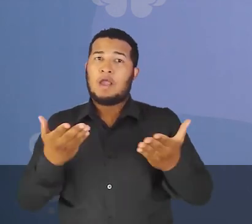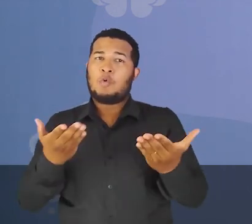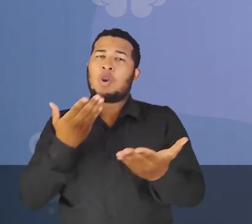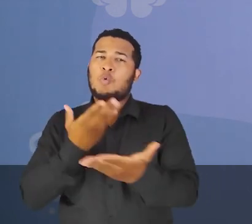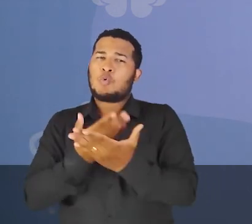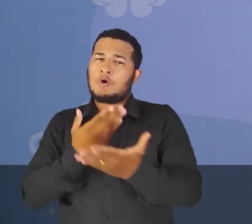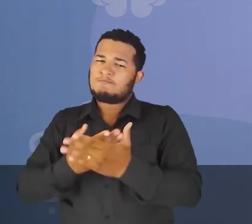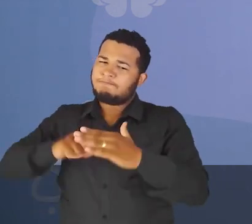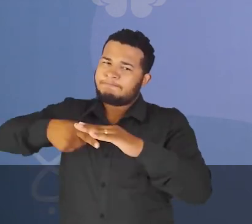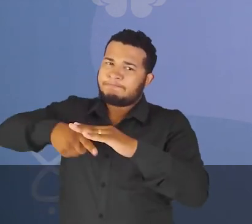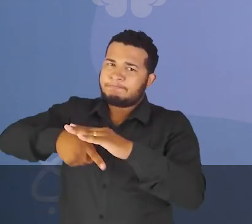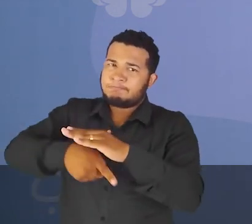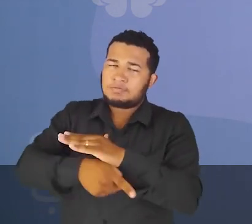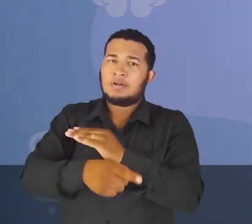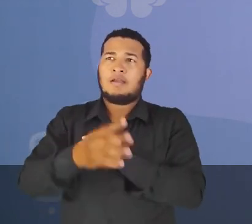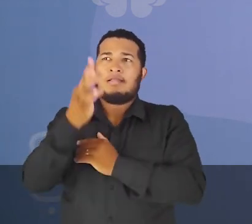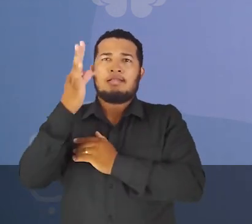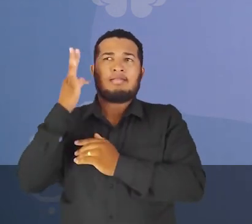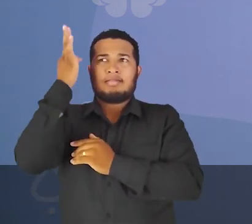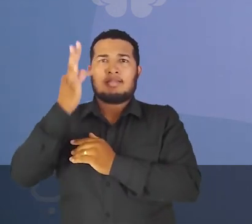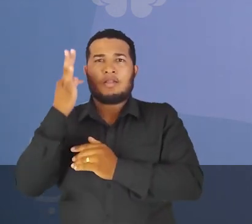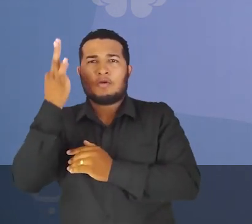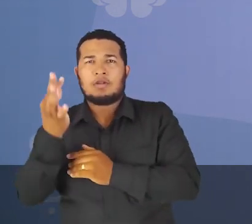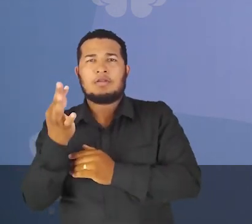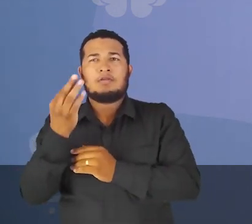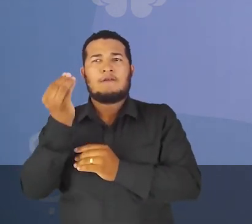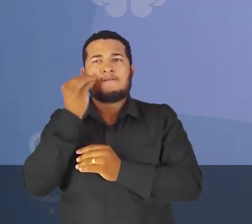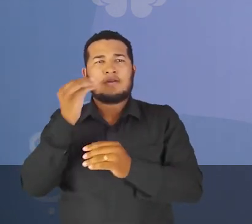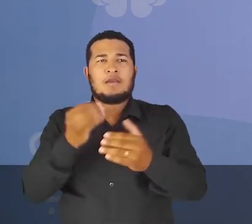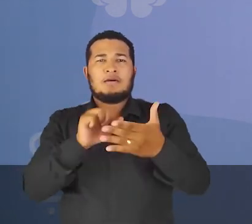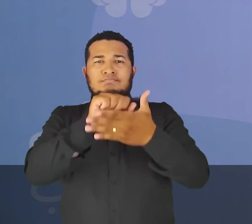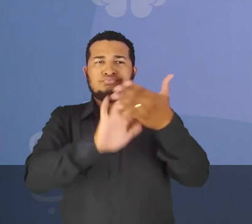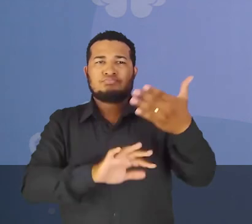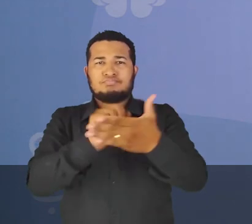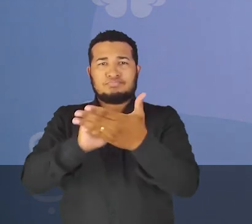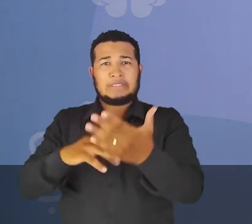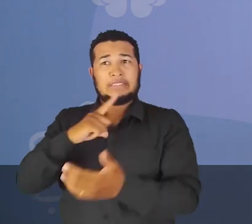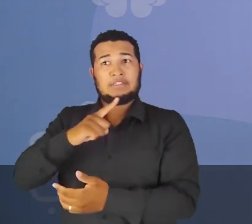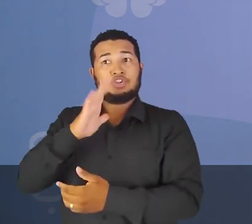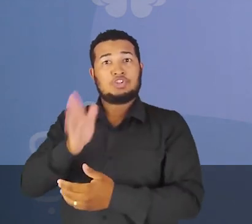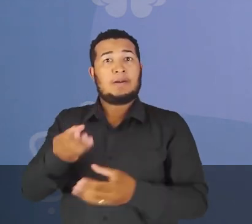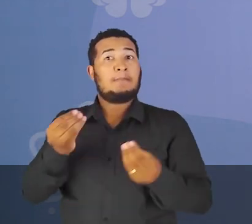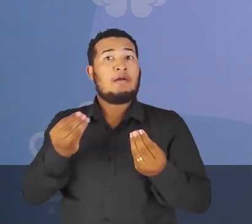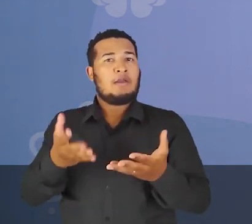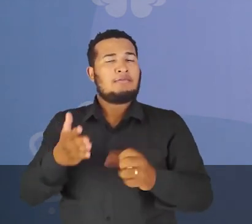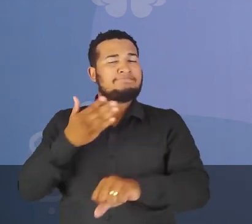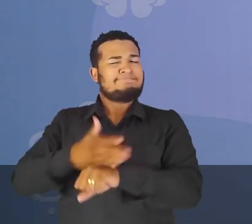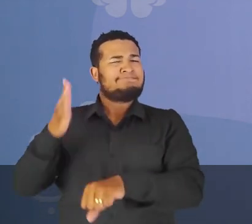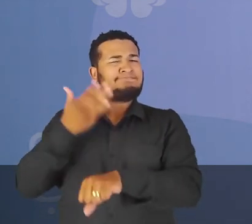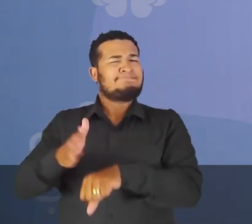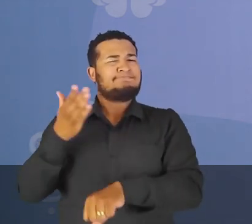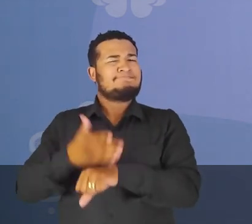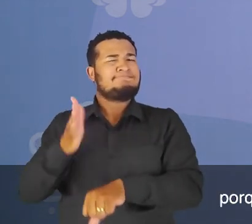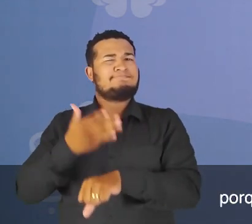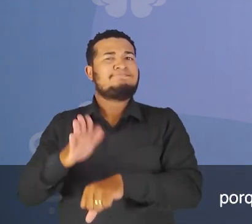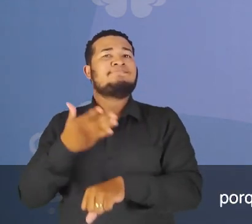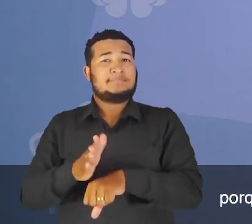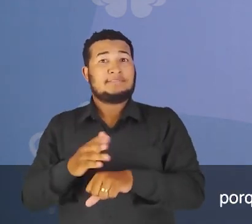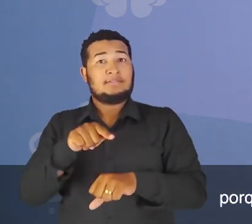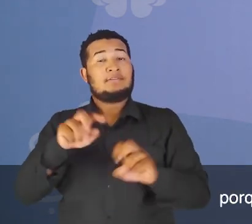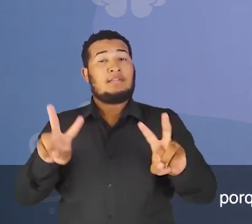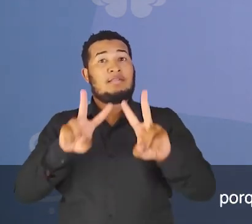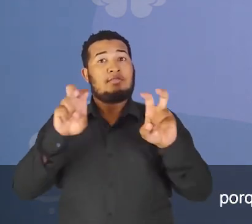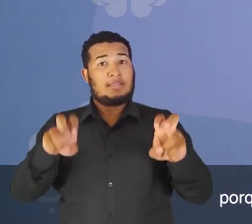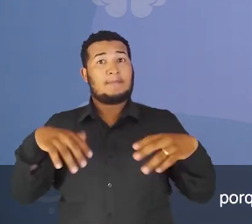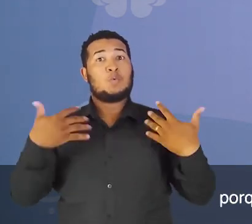o conteúdo, ler a teoria, ver os modelos de exercícios que aparecem, para que você possa treinar bastante, porque esse é um